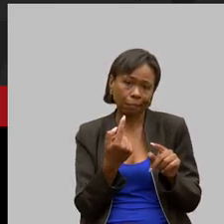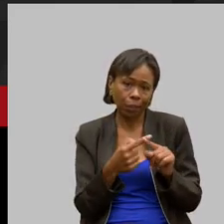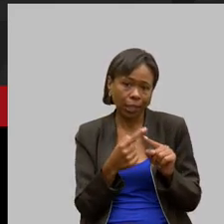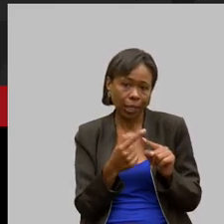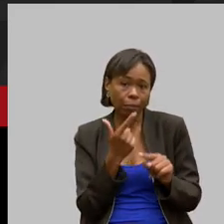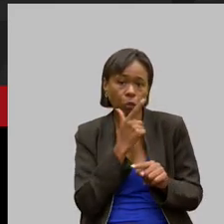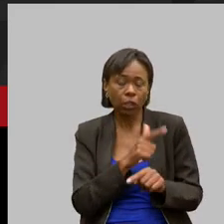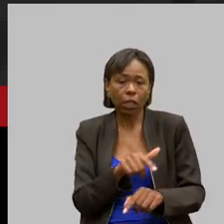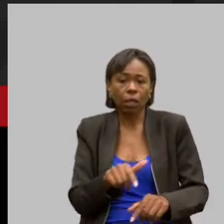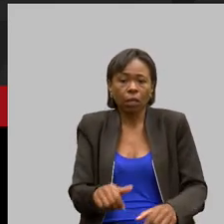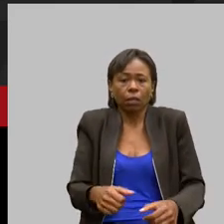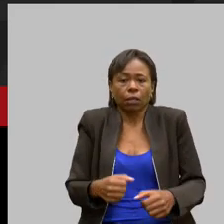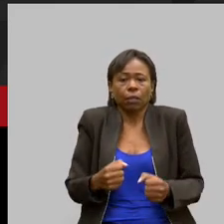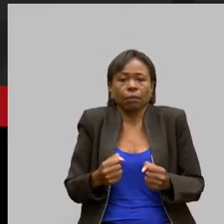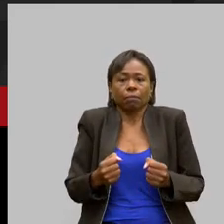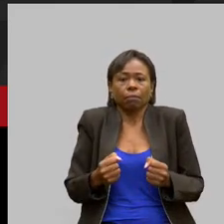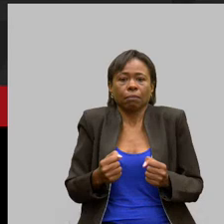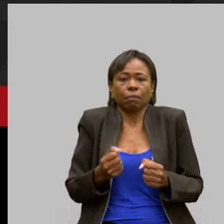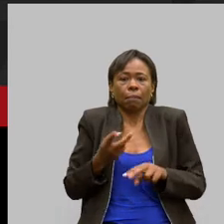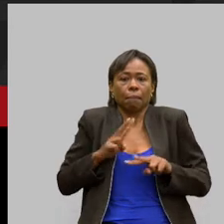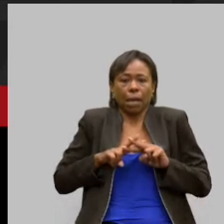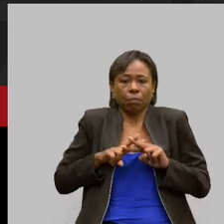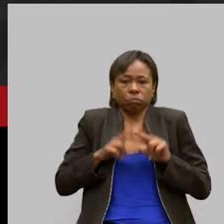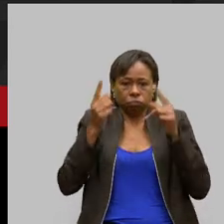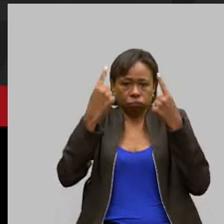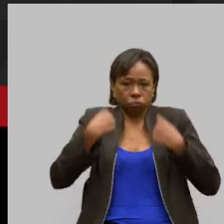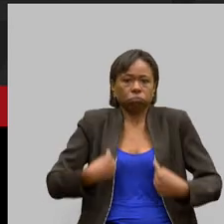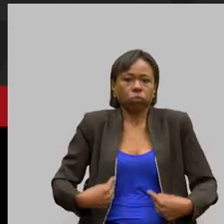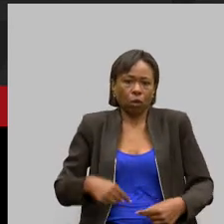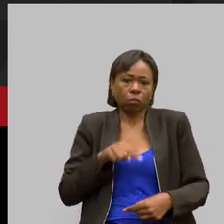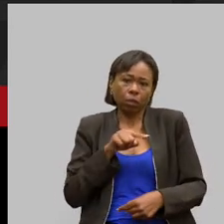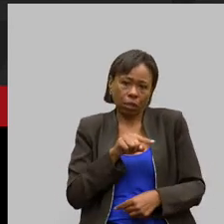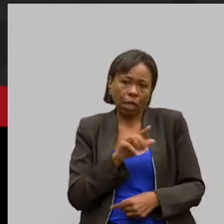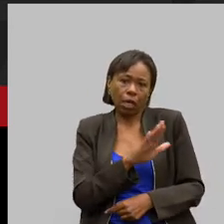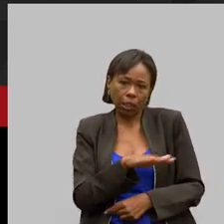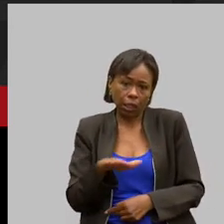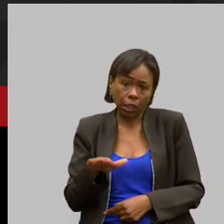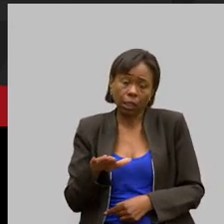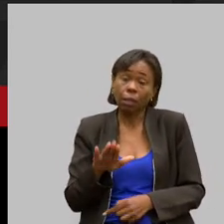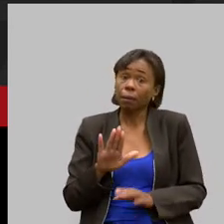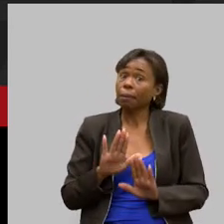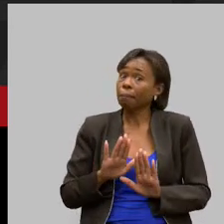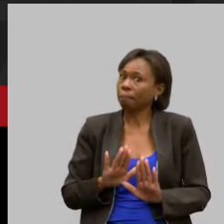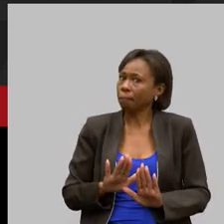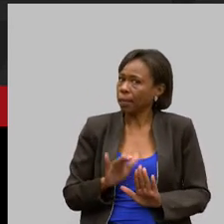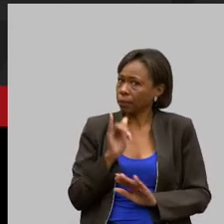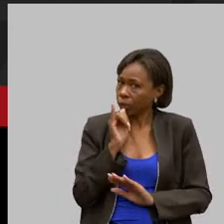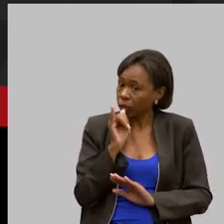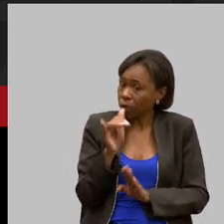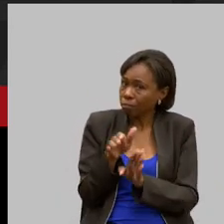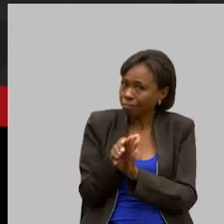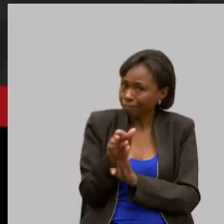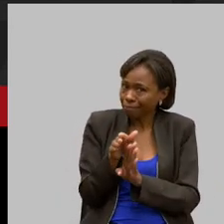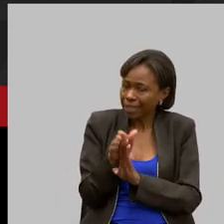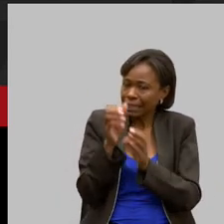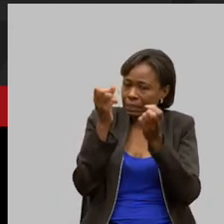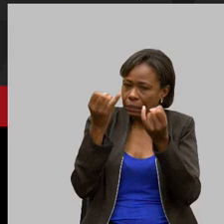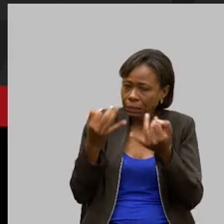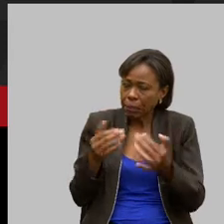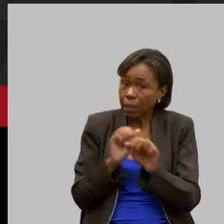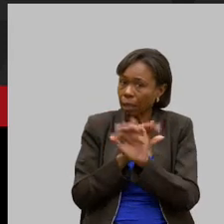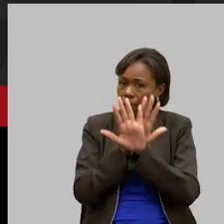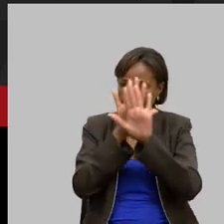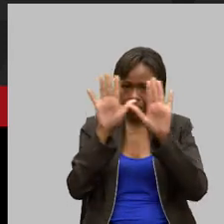do paciente mas né a gente sempre tem de deixar muito claro como funciona e ter essa